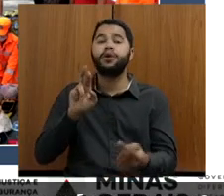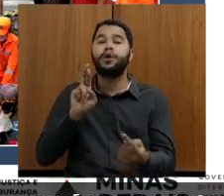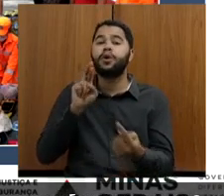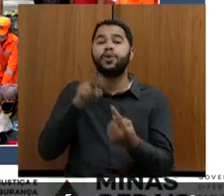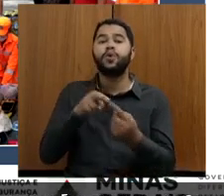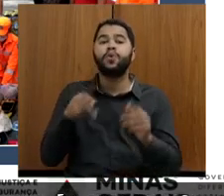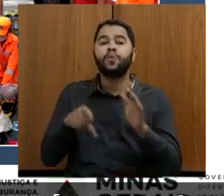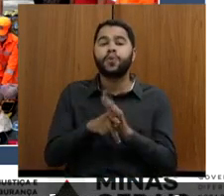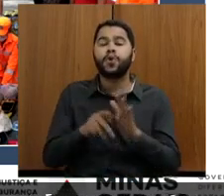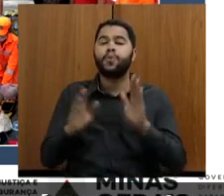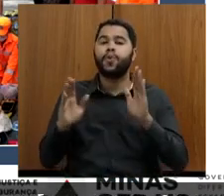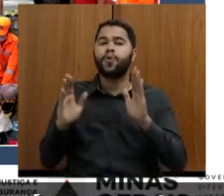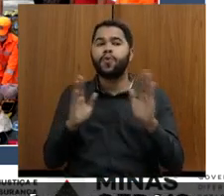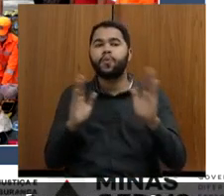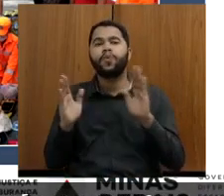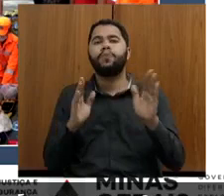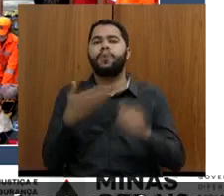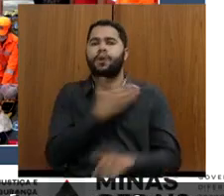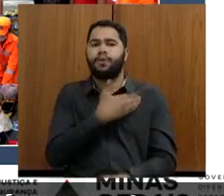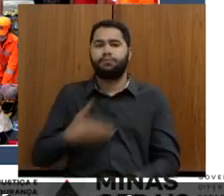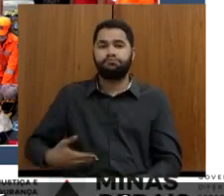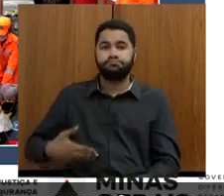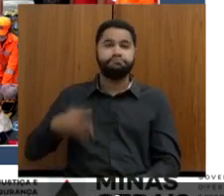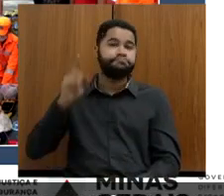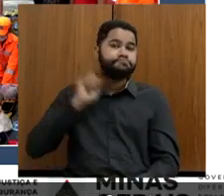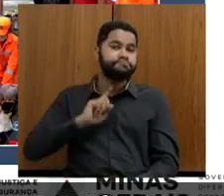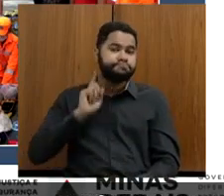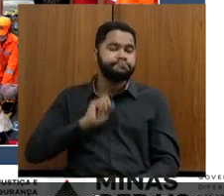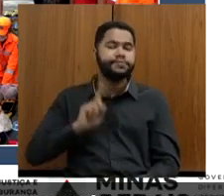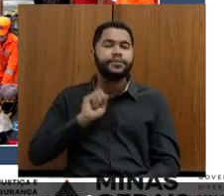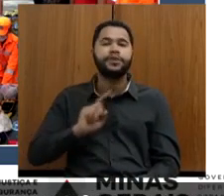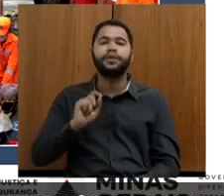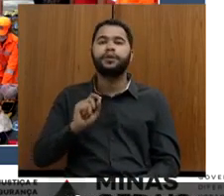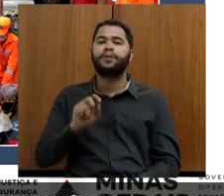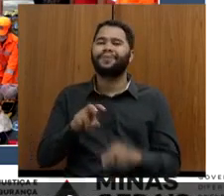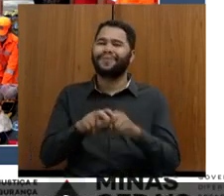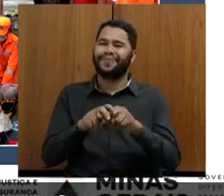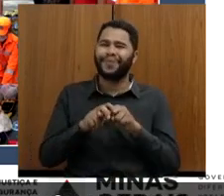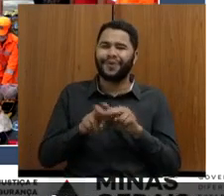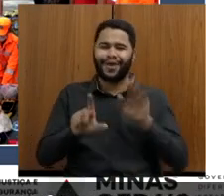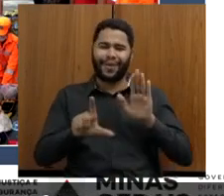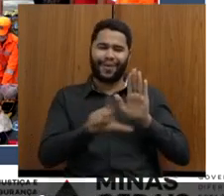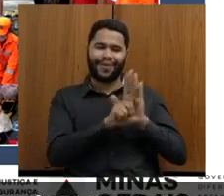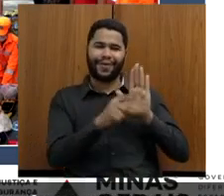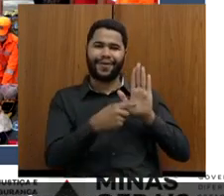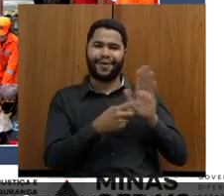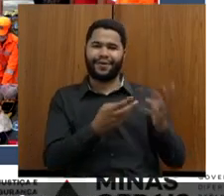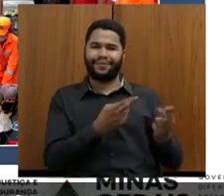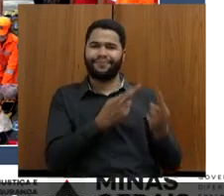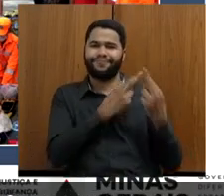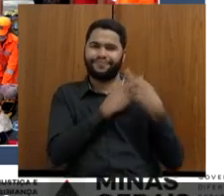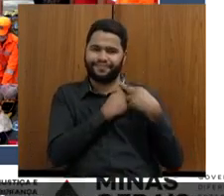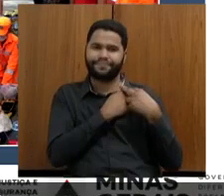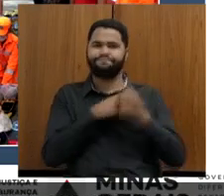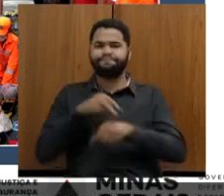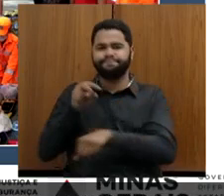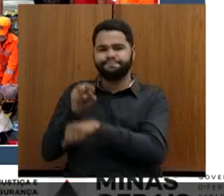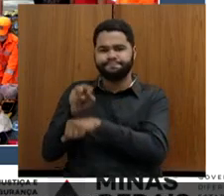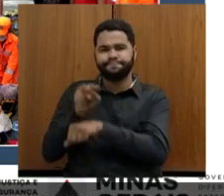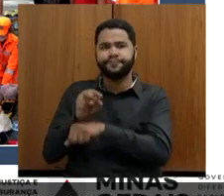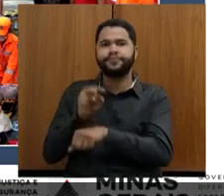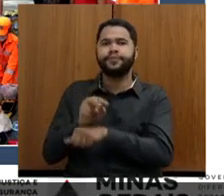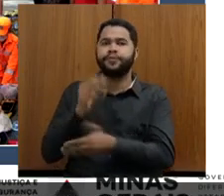refere ao momento em que o estado de Minas Gerais em razão da lei de responsabilidade fiscal